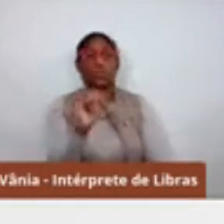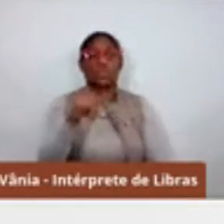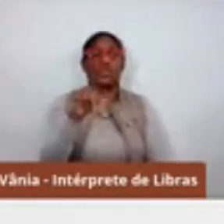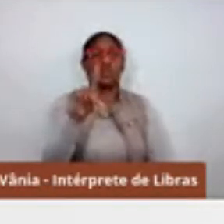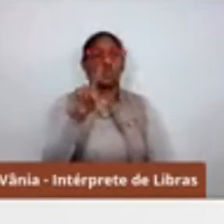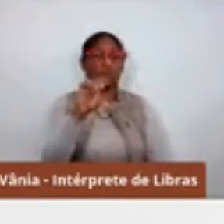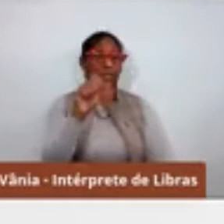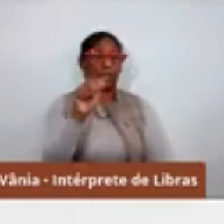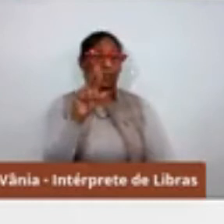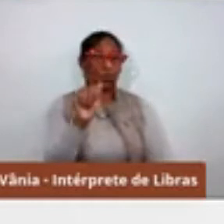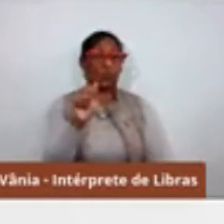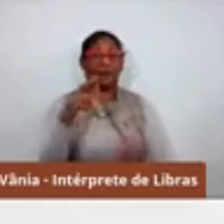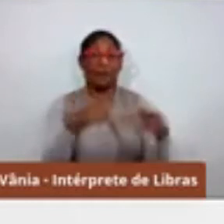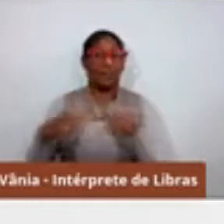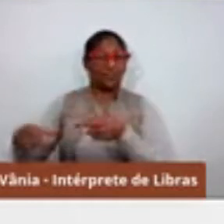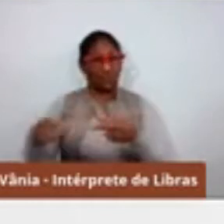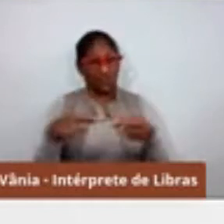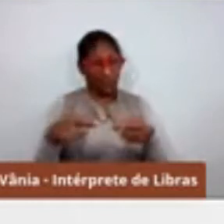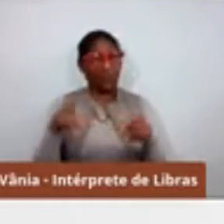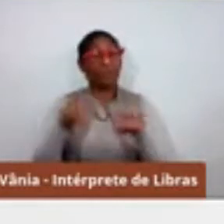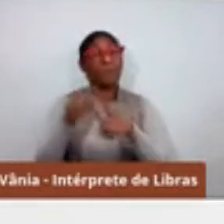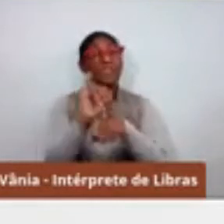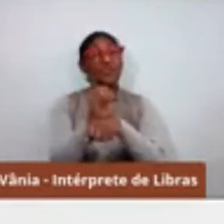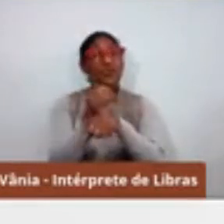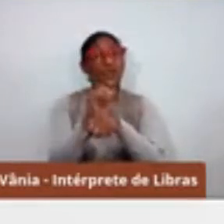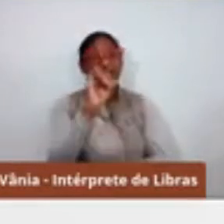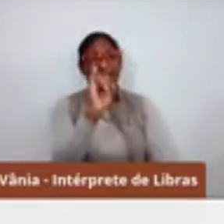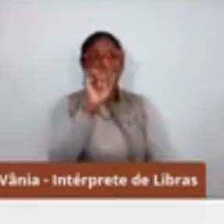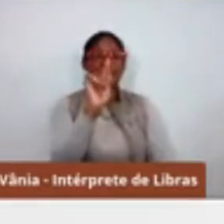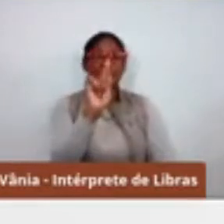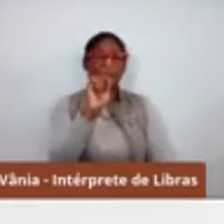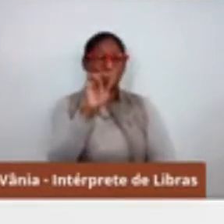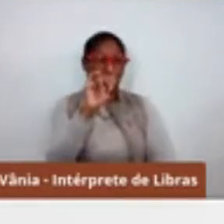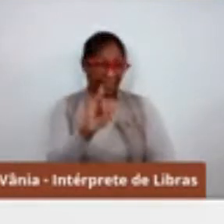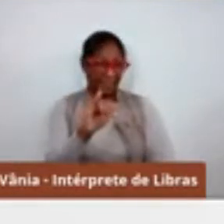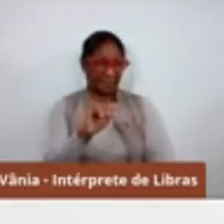da região, para Ijuí também,